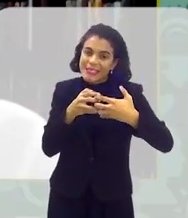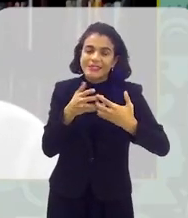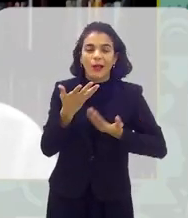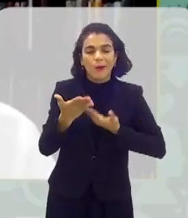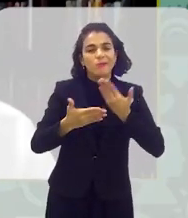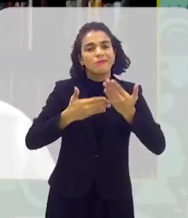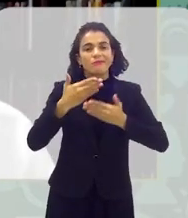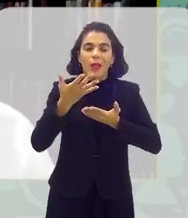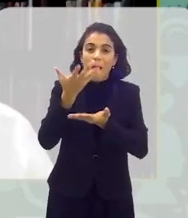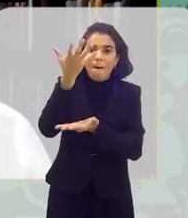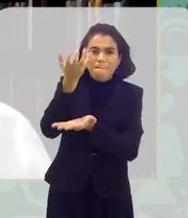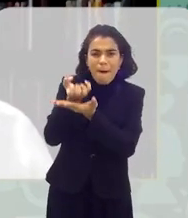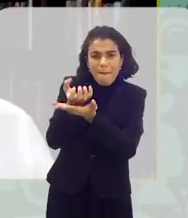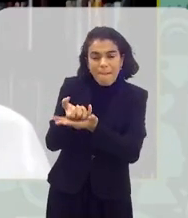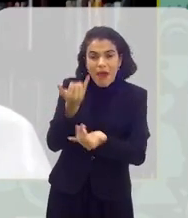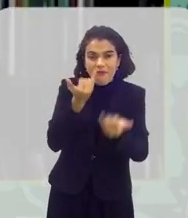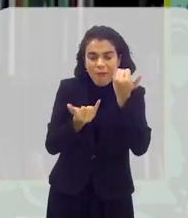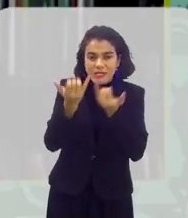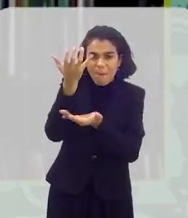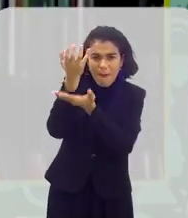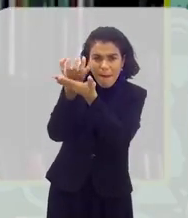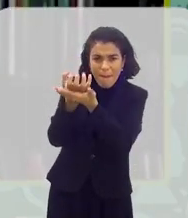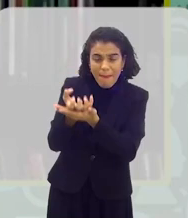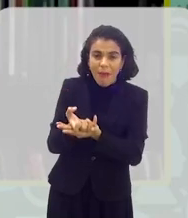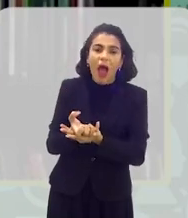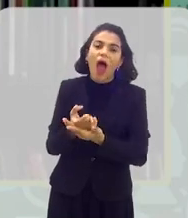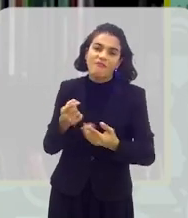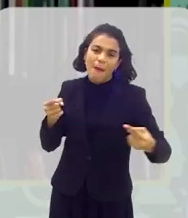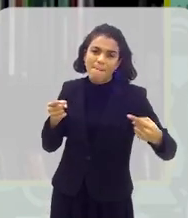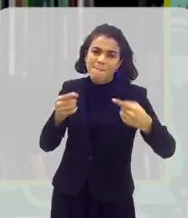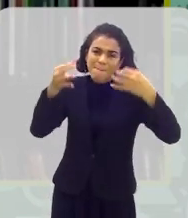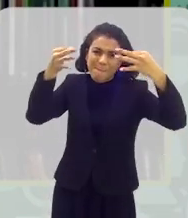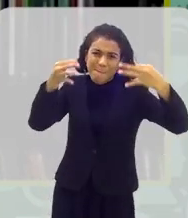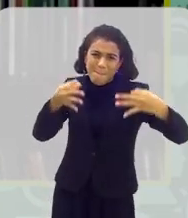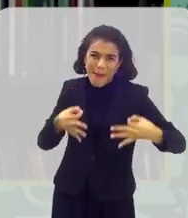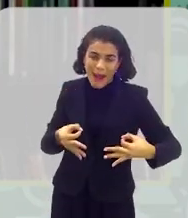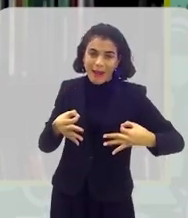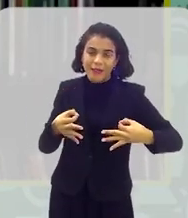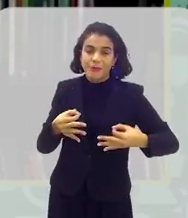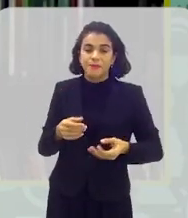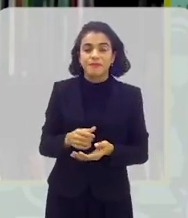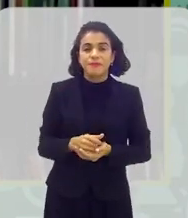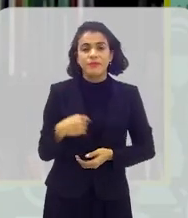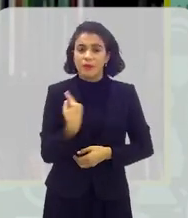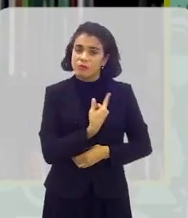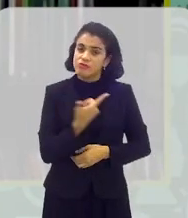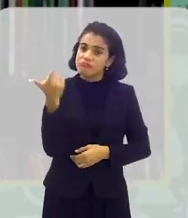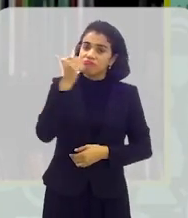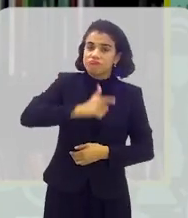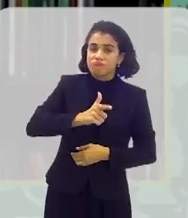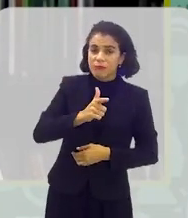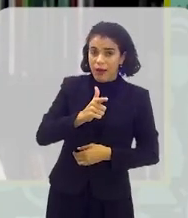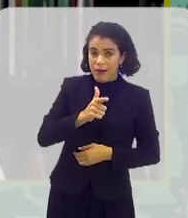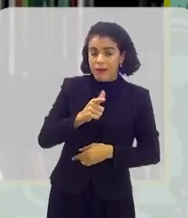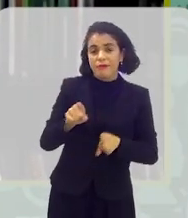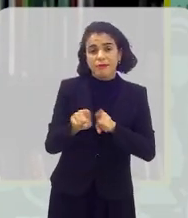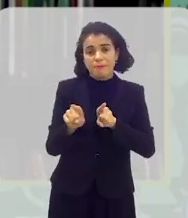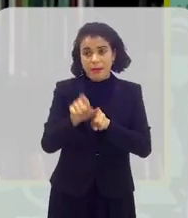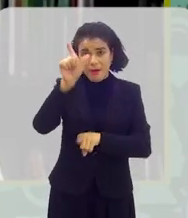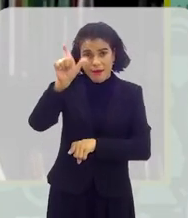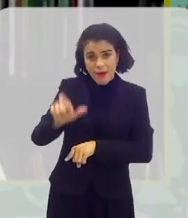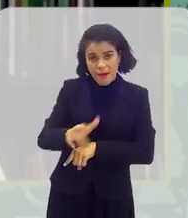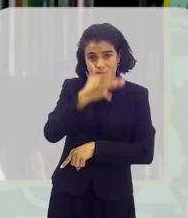então isso conforme o volume aumenta a assertividade é muito maior então a gente ganha no processo